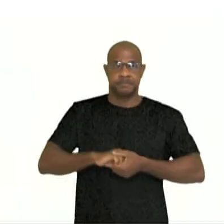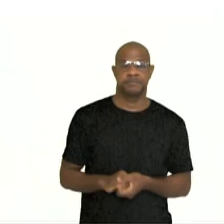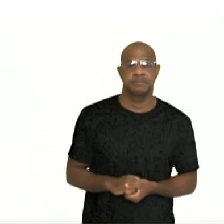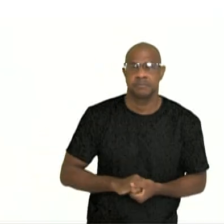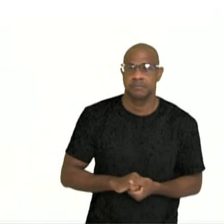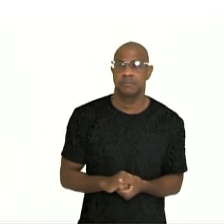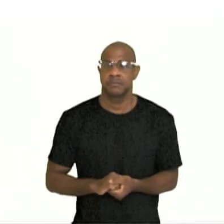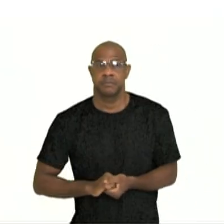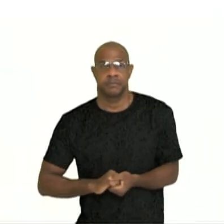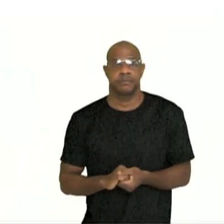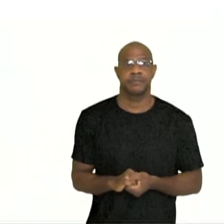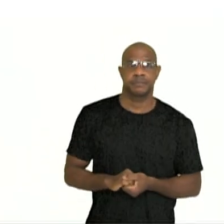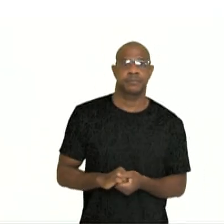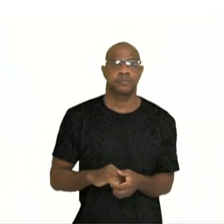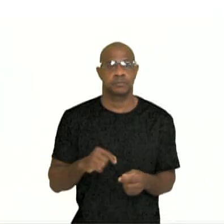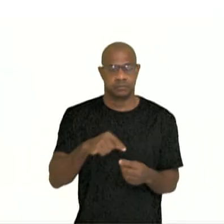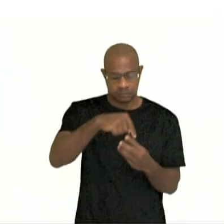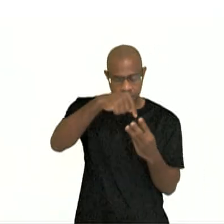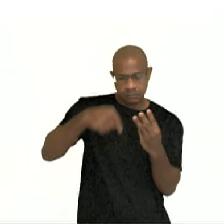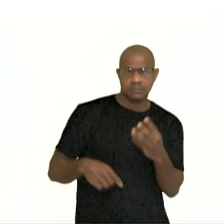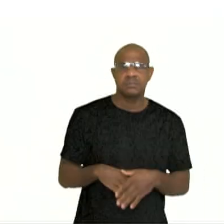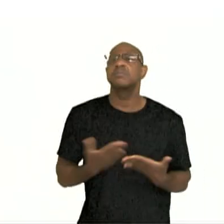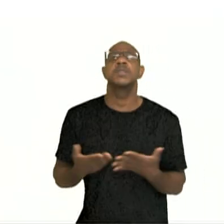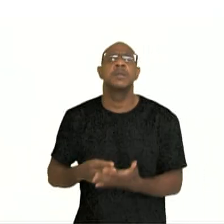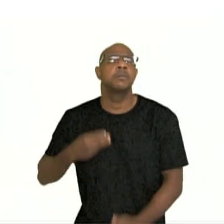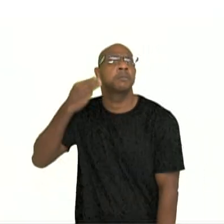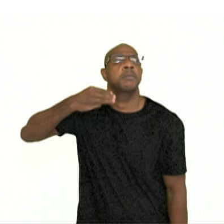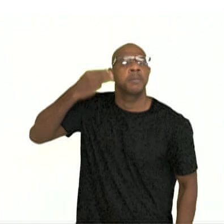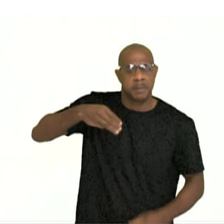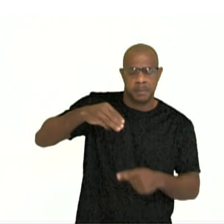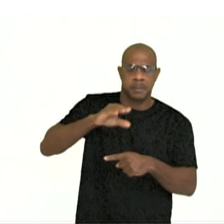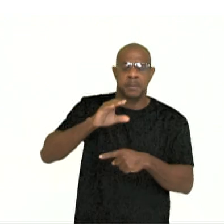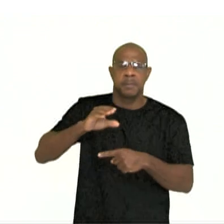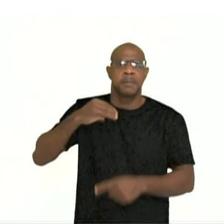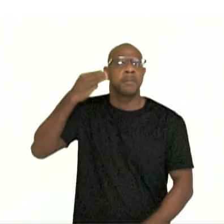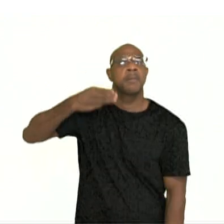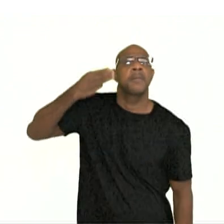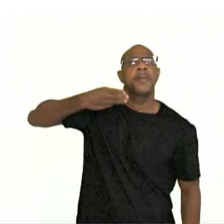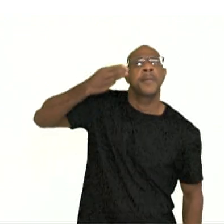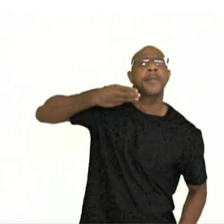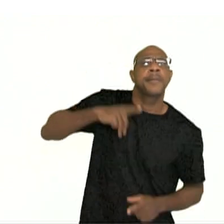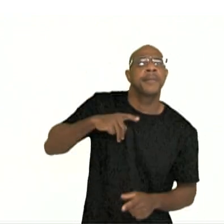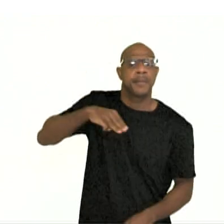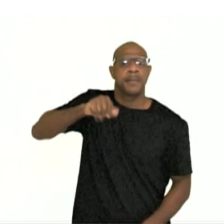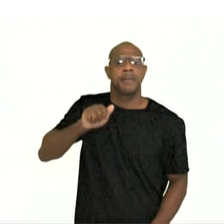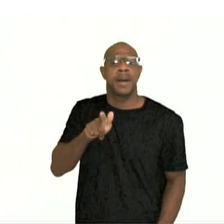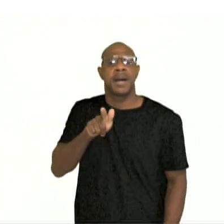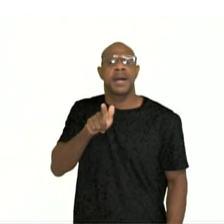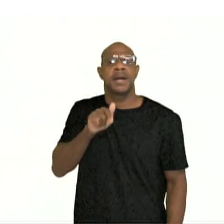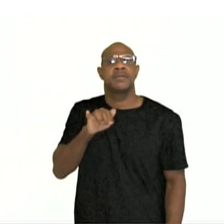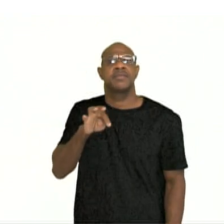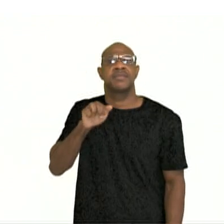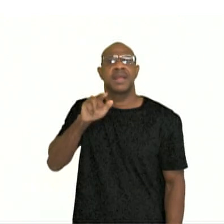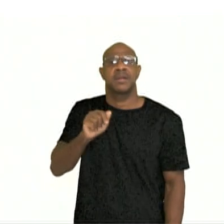Você lembra qual era o magistrado mais importante durante esse período da República?